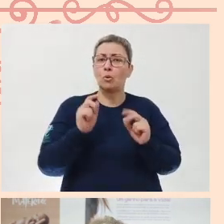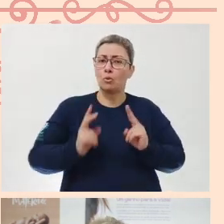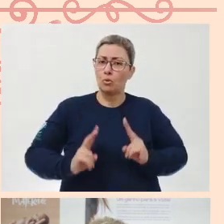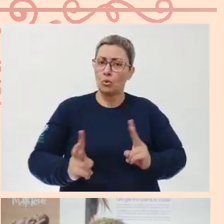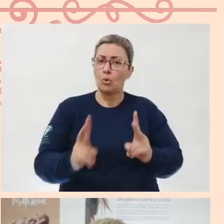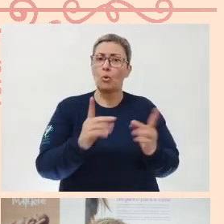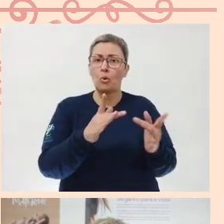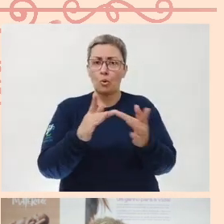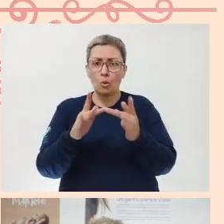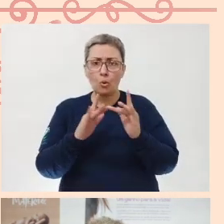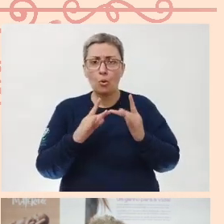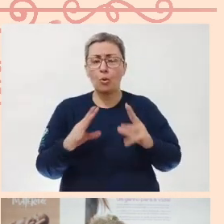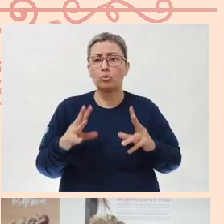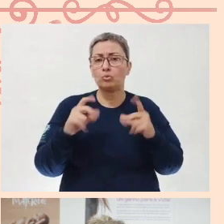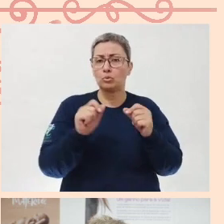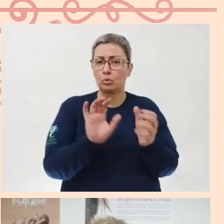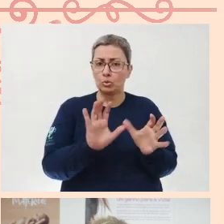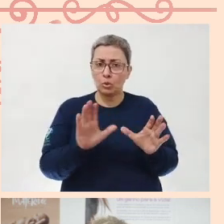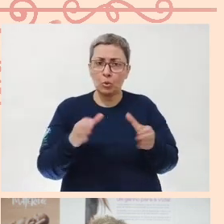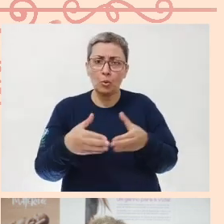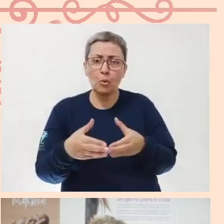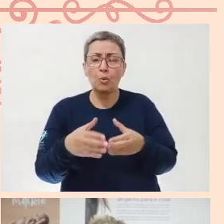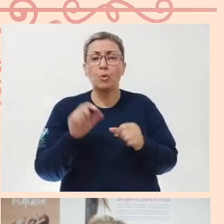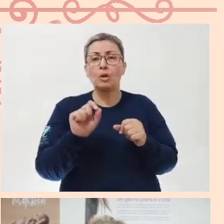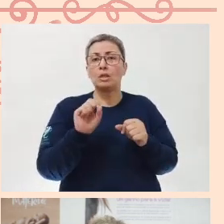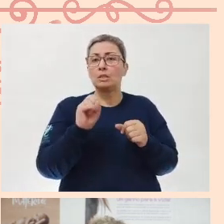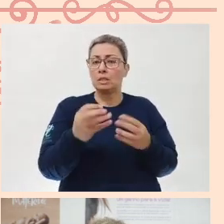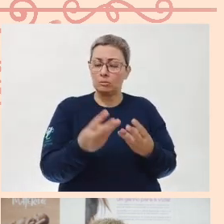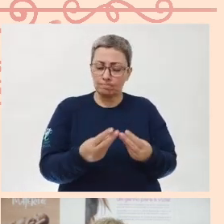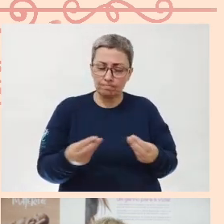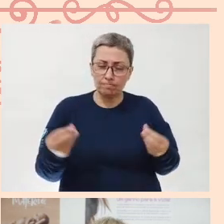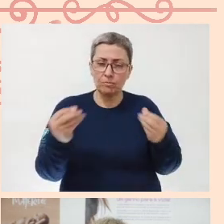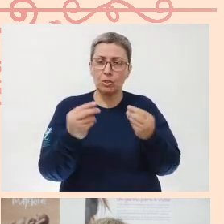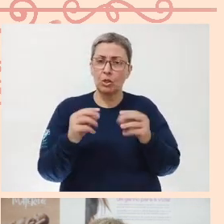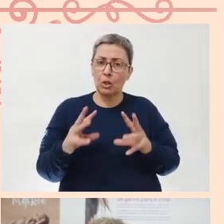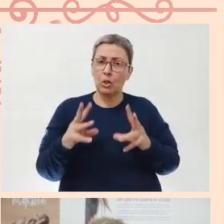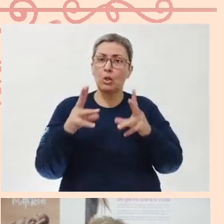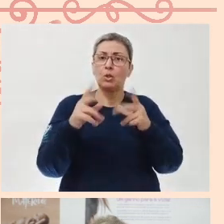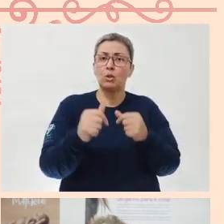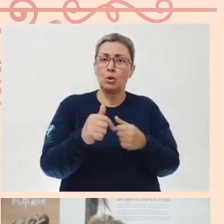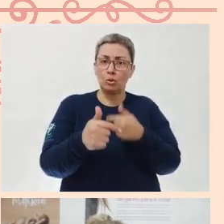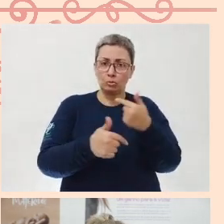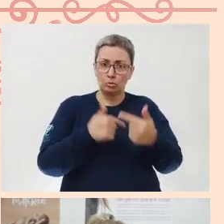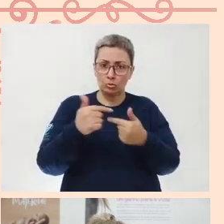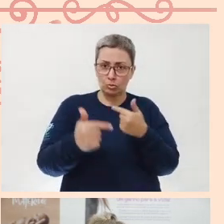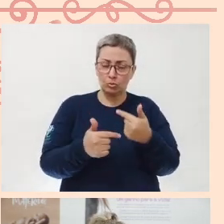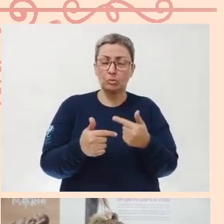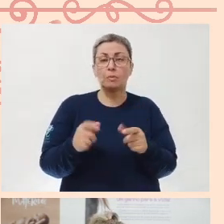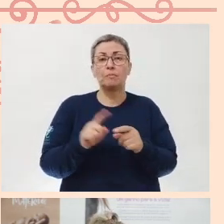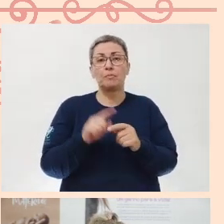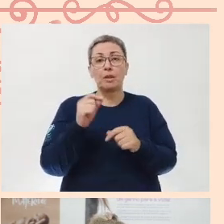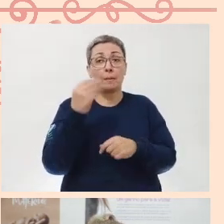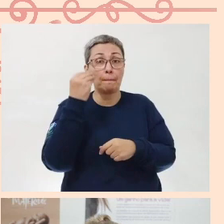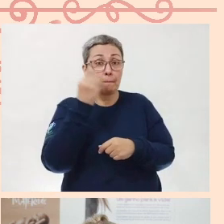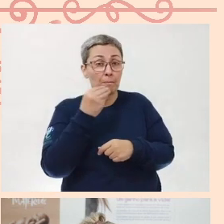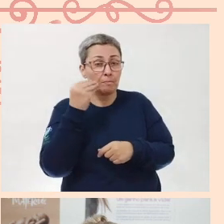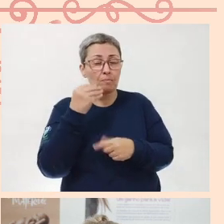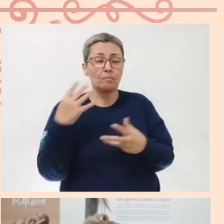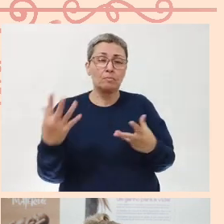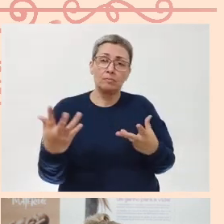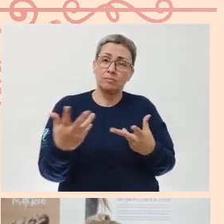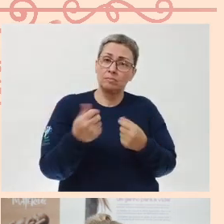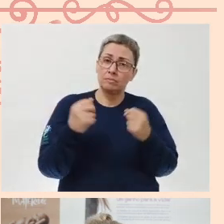importância de mantermos contato com toda a comunidade, sensibilizarmos todos os serviços.